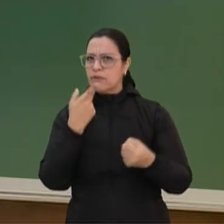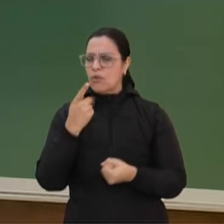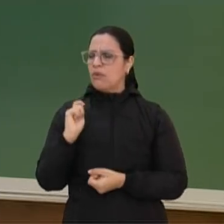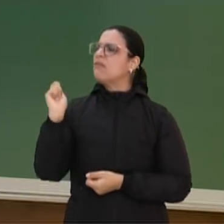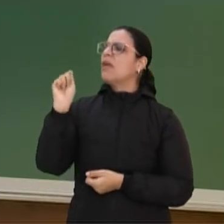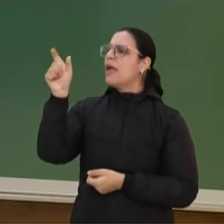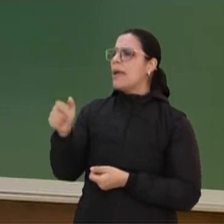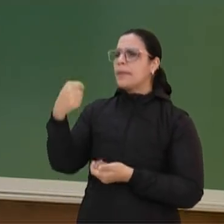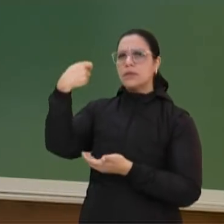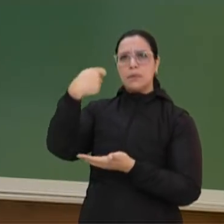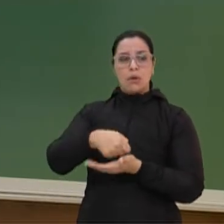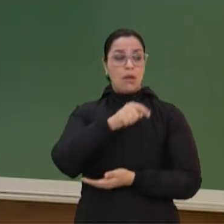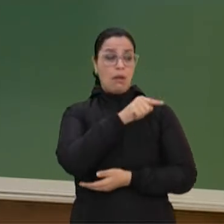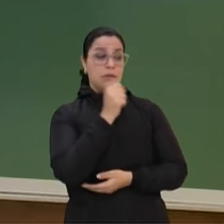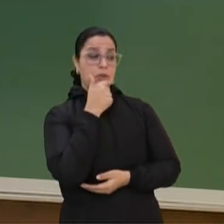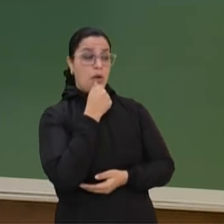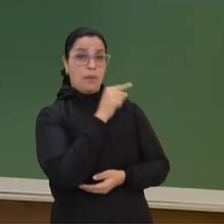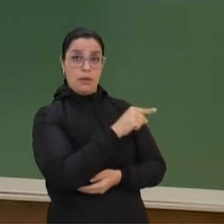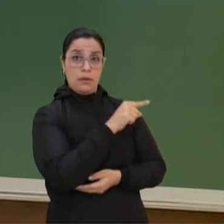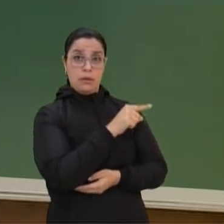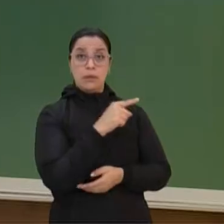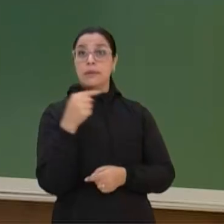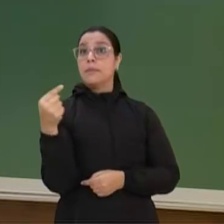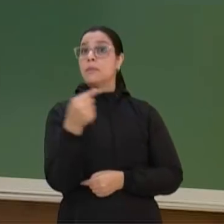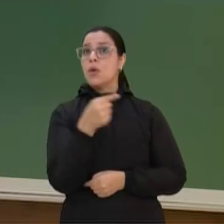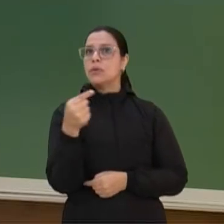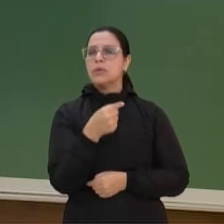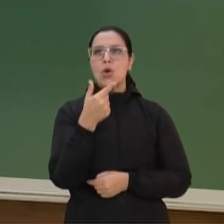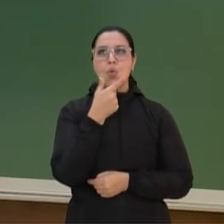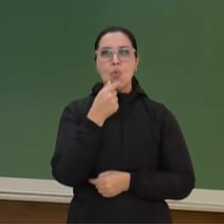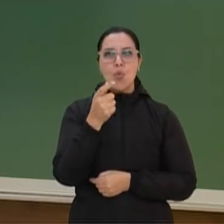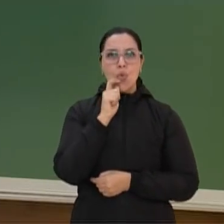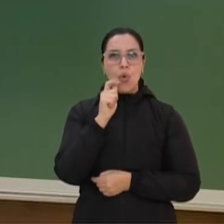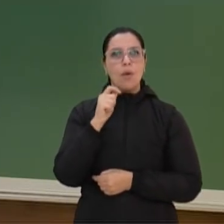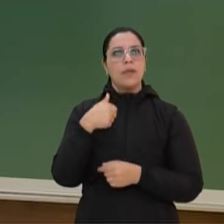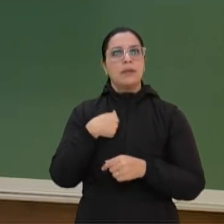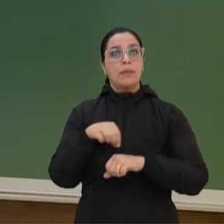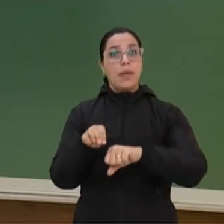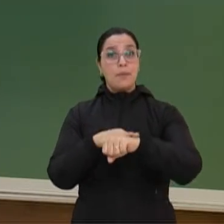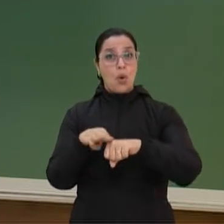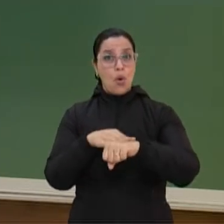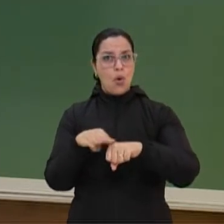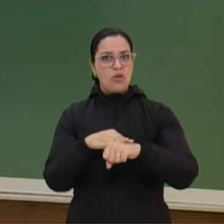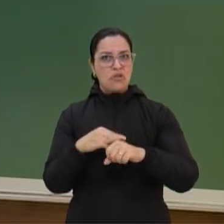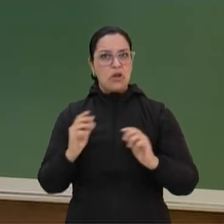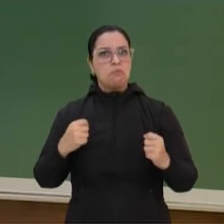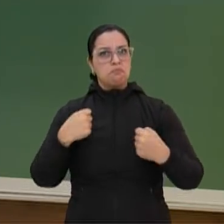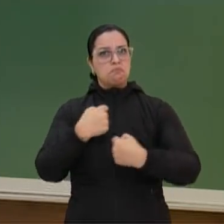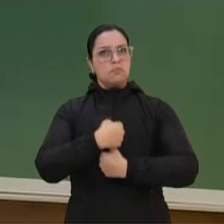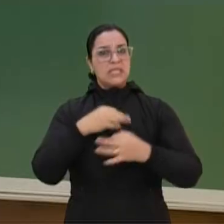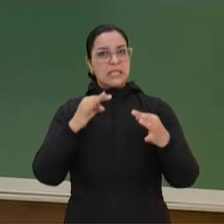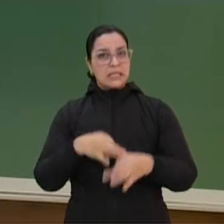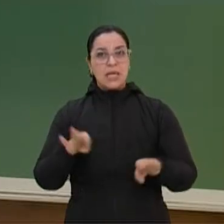moça ia no ônibus muito contente dessa vida. Mas ao saltar a contrariedade